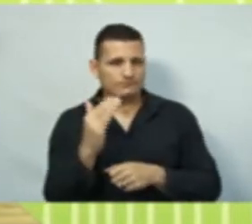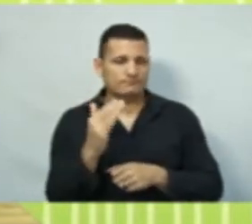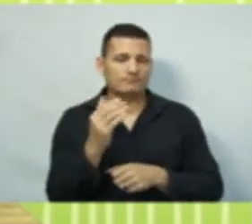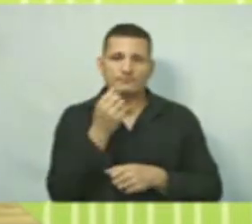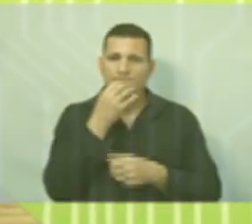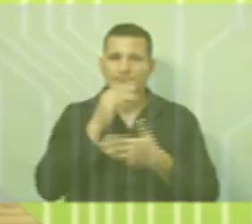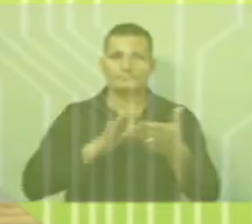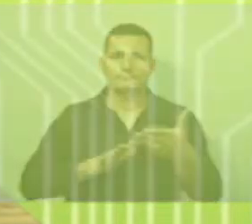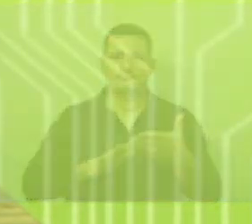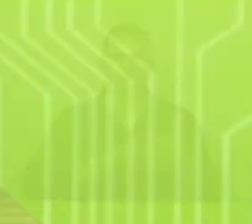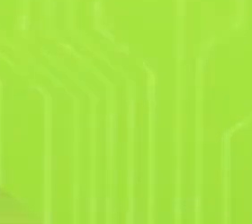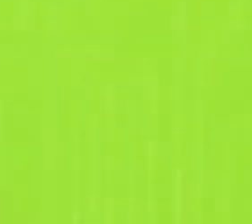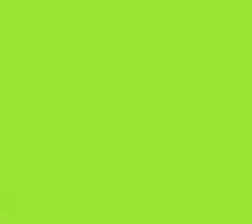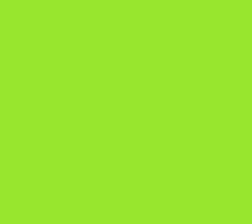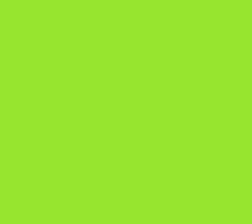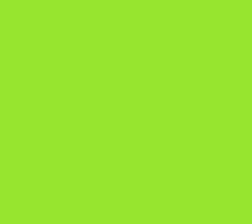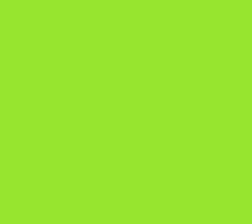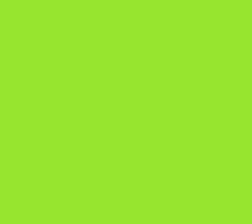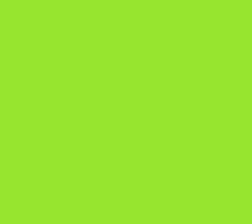atividade!